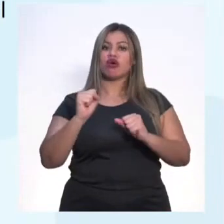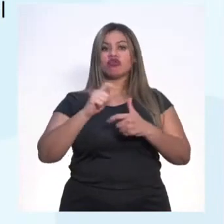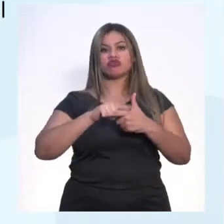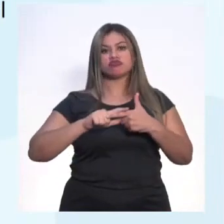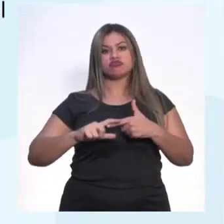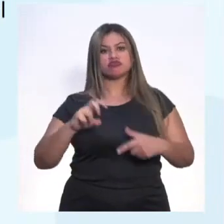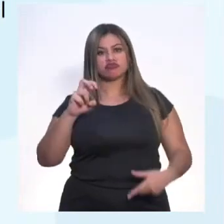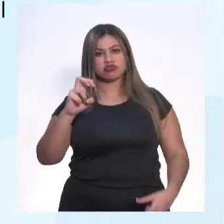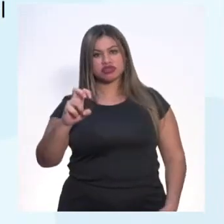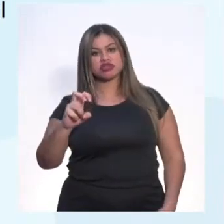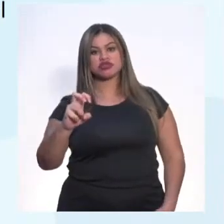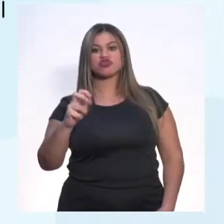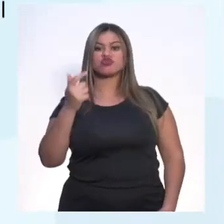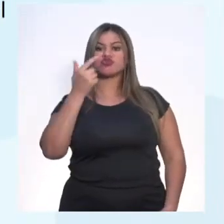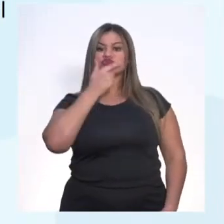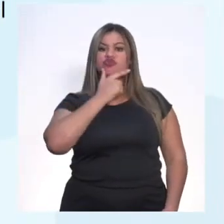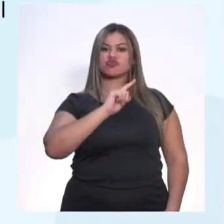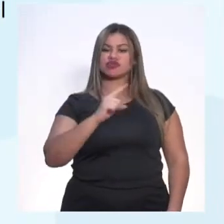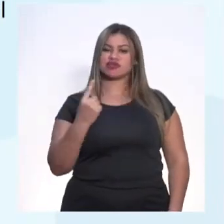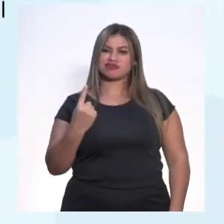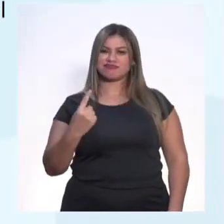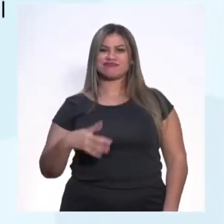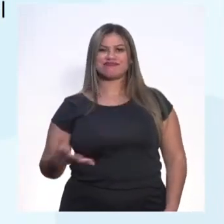que é primo, e vou chegar no 1.